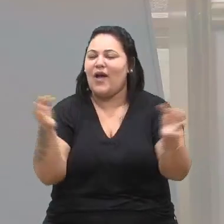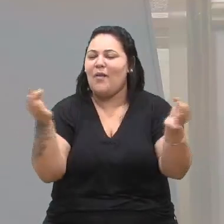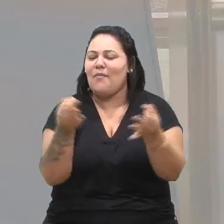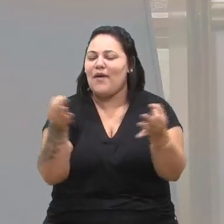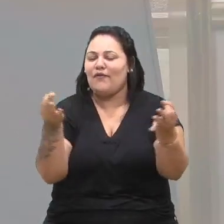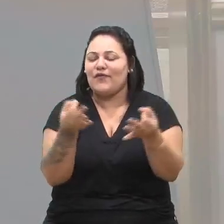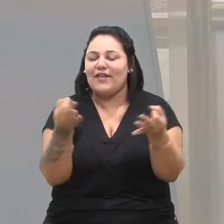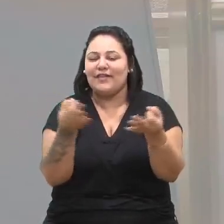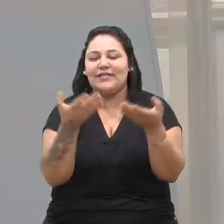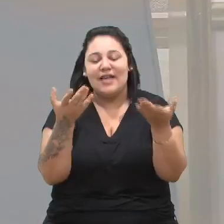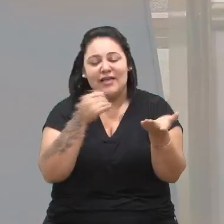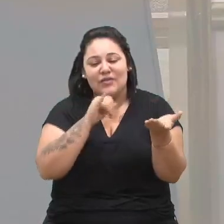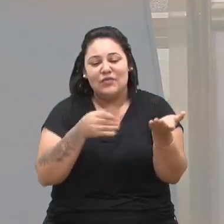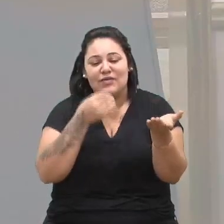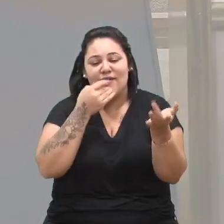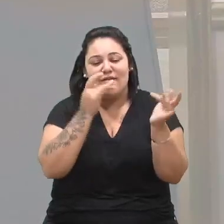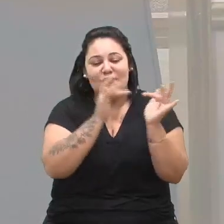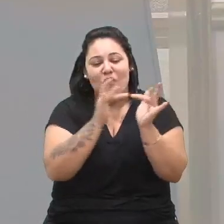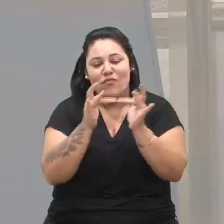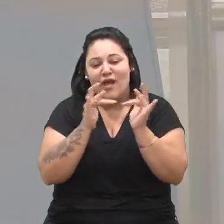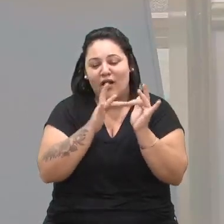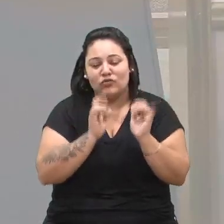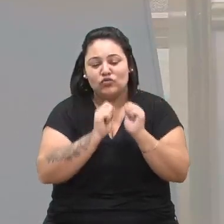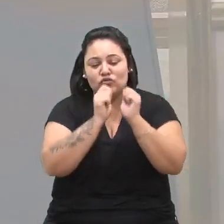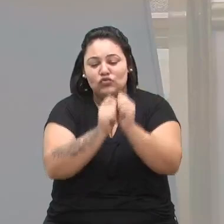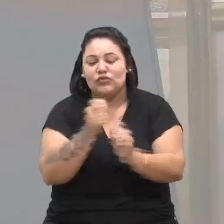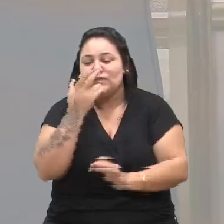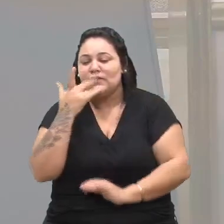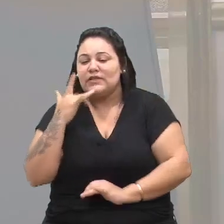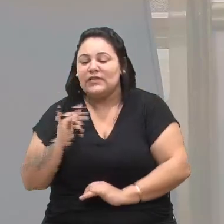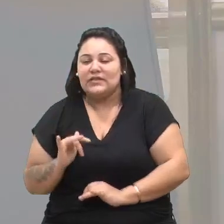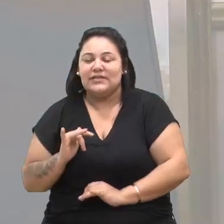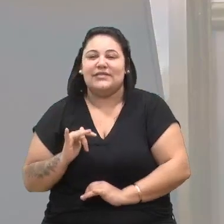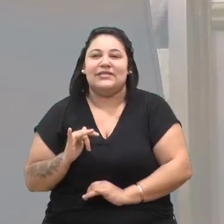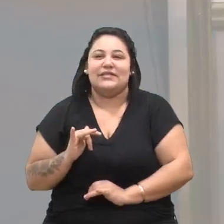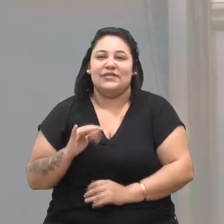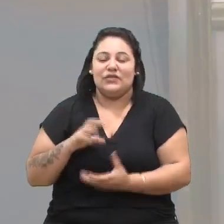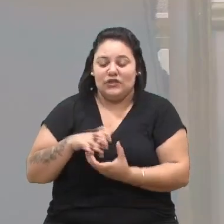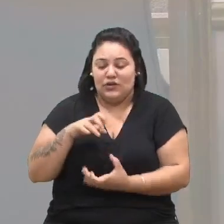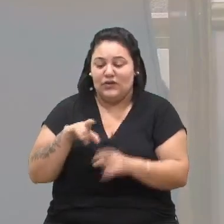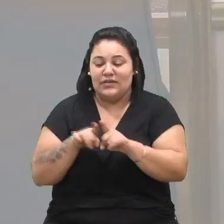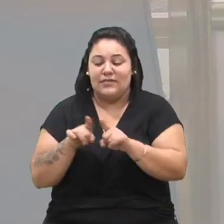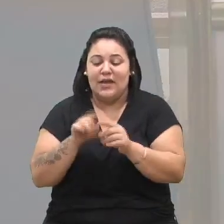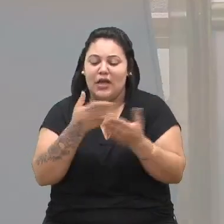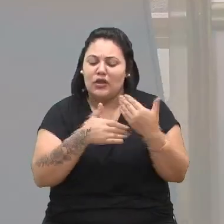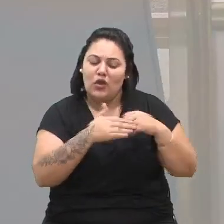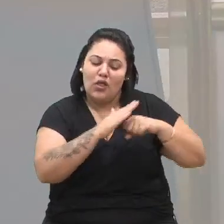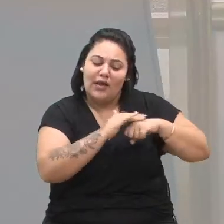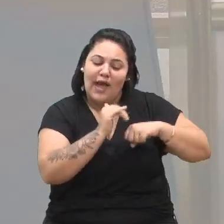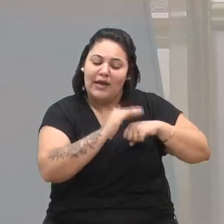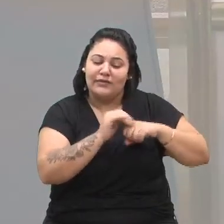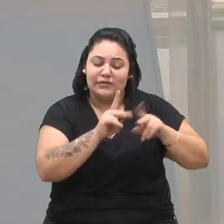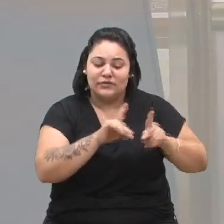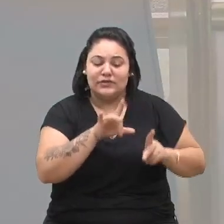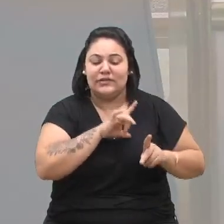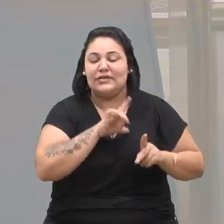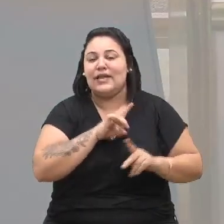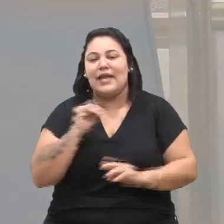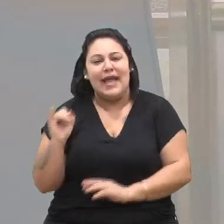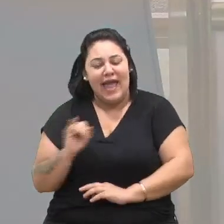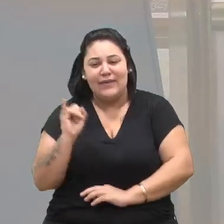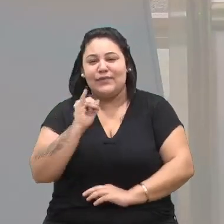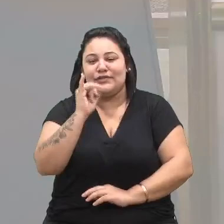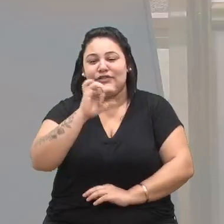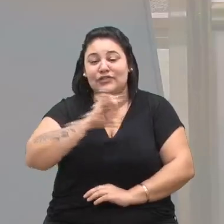possibilidade desse contato com as crianças, com os idosos, esse carinho que as pessoas recebem, é muito importante. Eu tenho